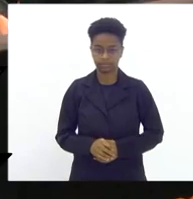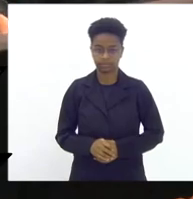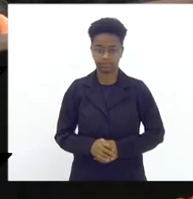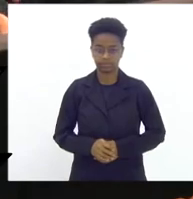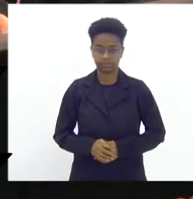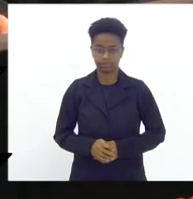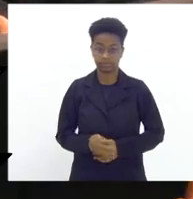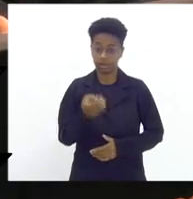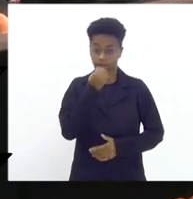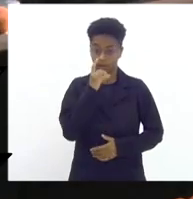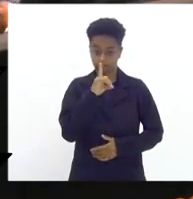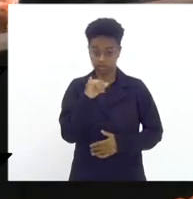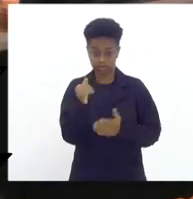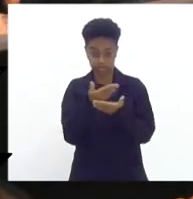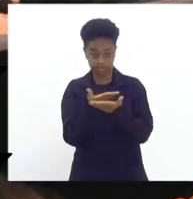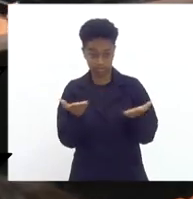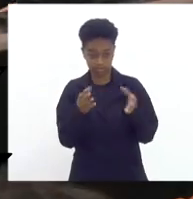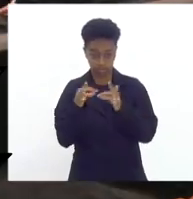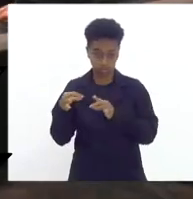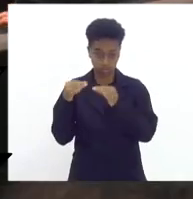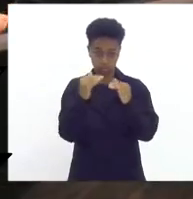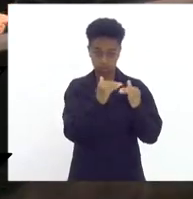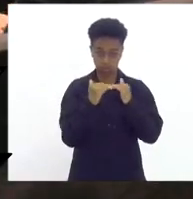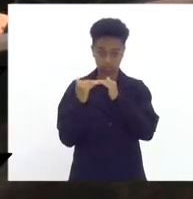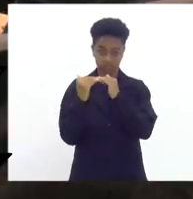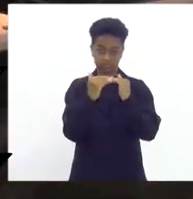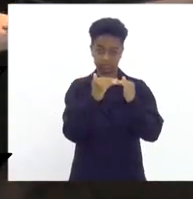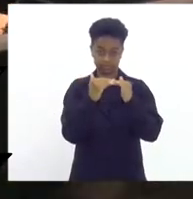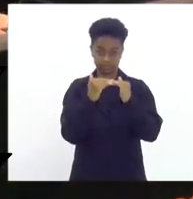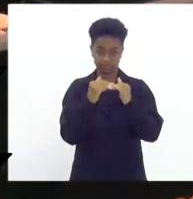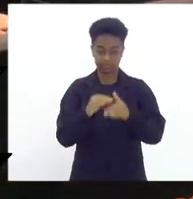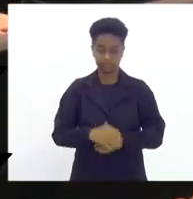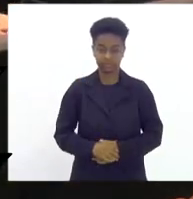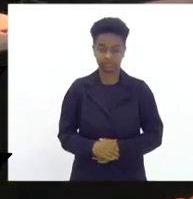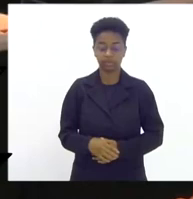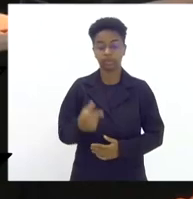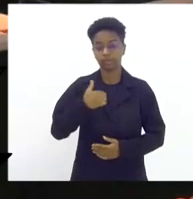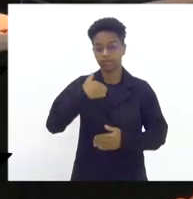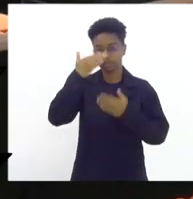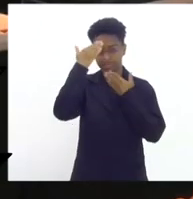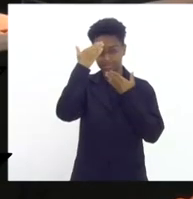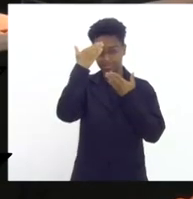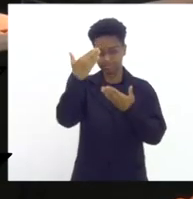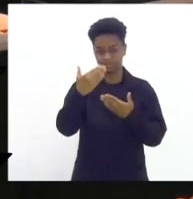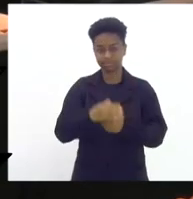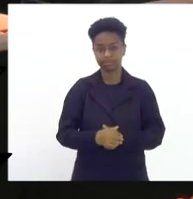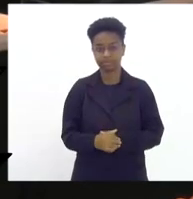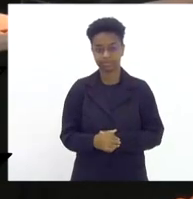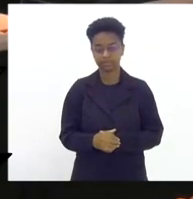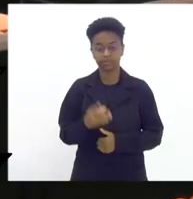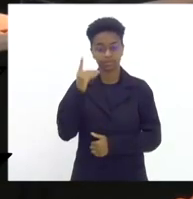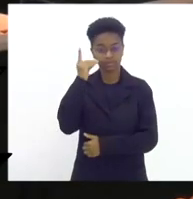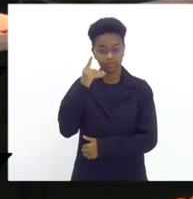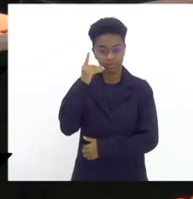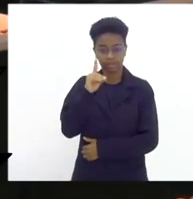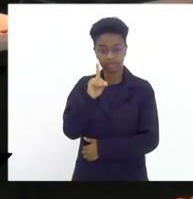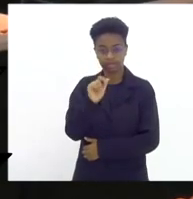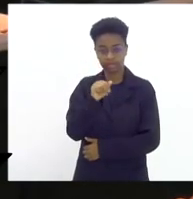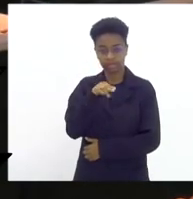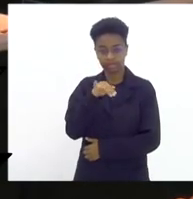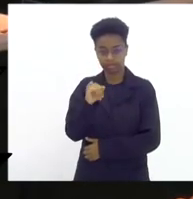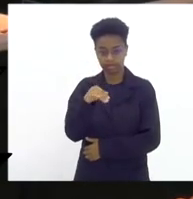Bom dia a todos a todas e todos Eu agradeço muito a deputada Dani Monteiro